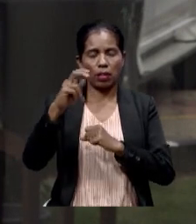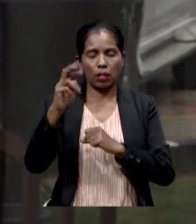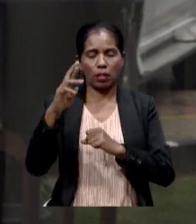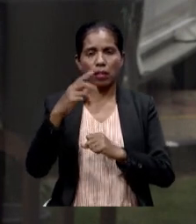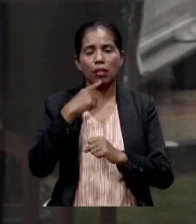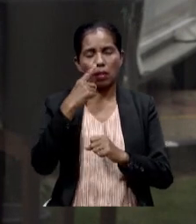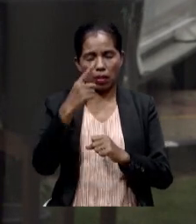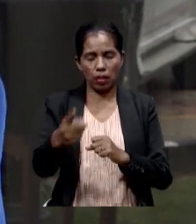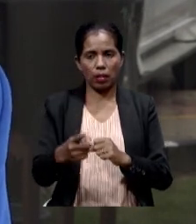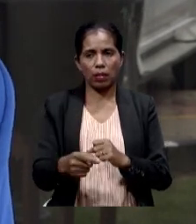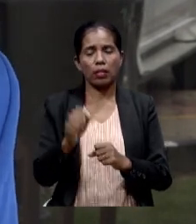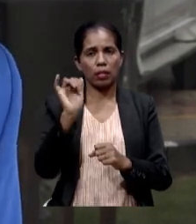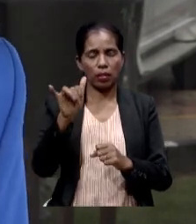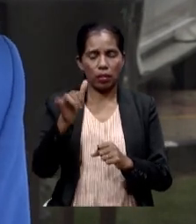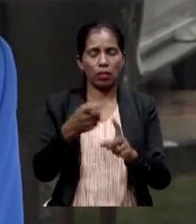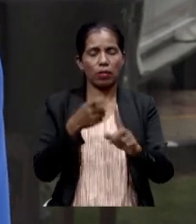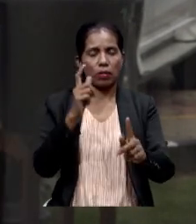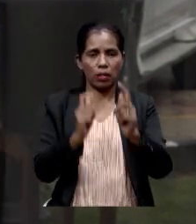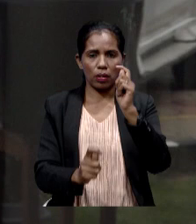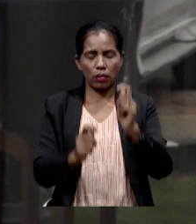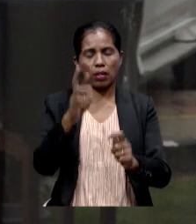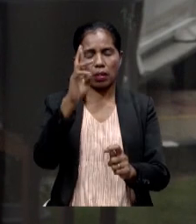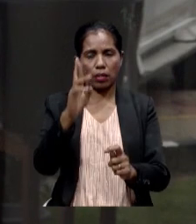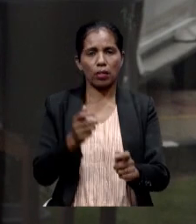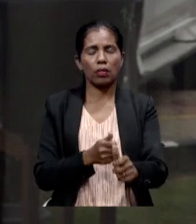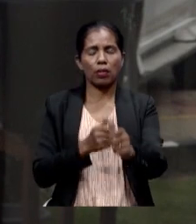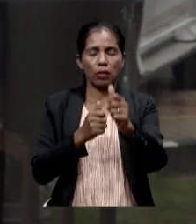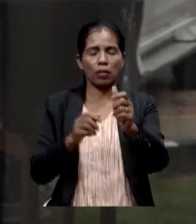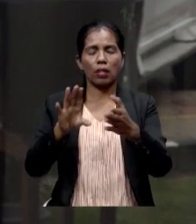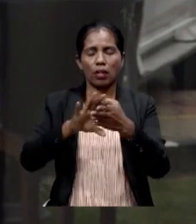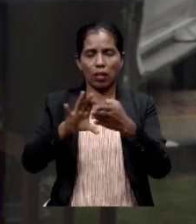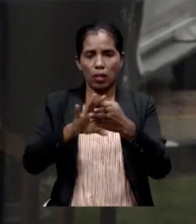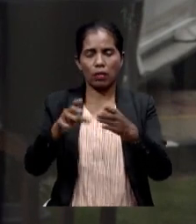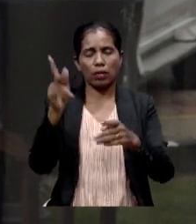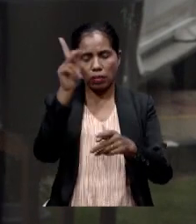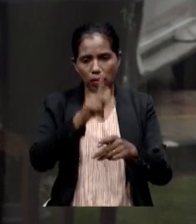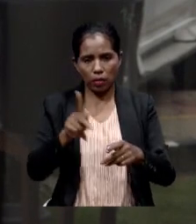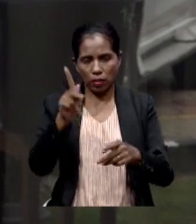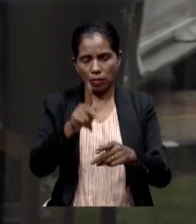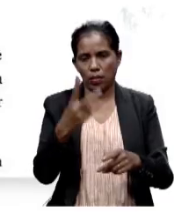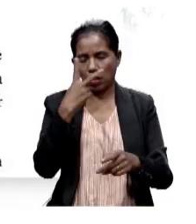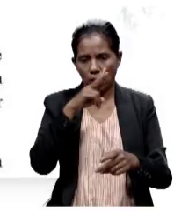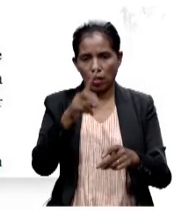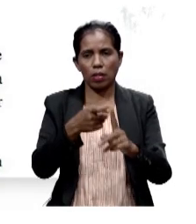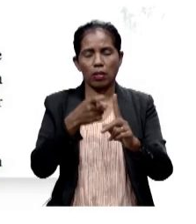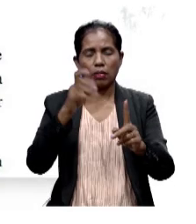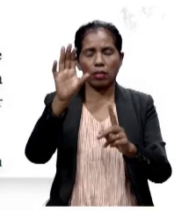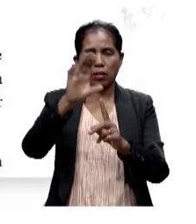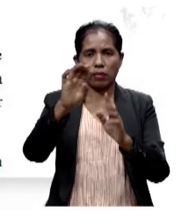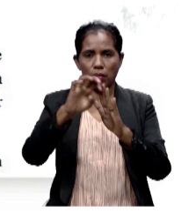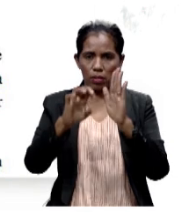Sateten, acordão russe tribunal recurso, baseia para pedido fiscalização preventiva russe chefe